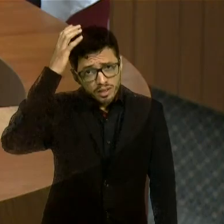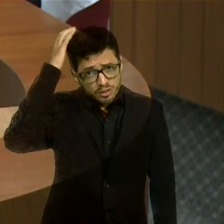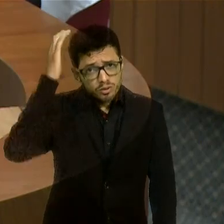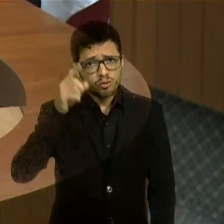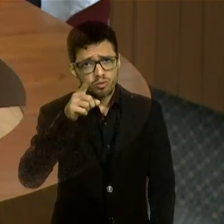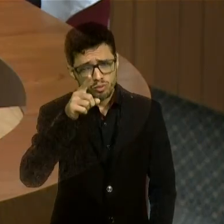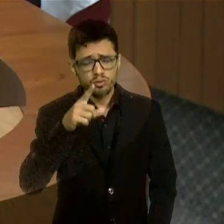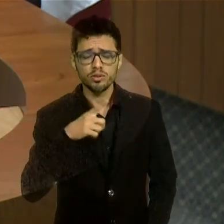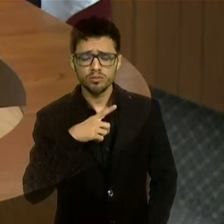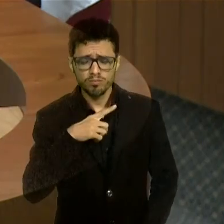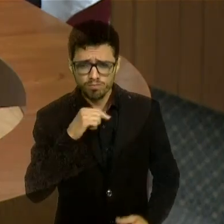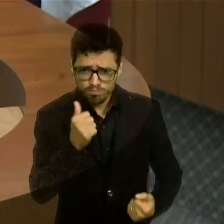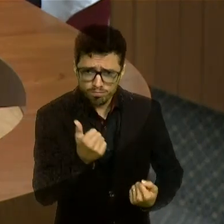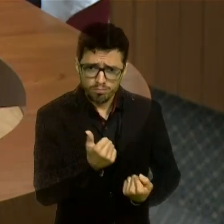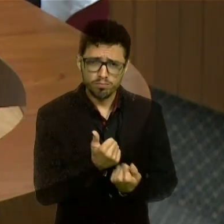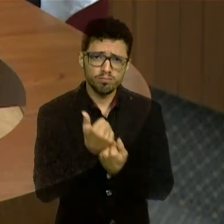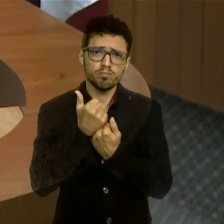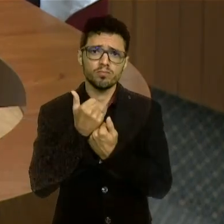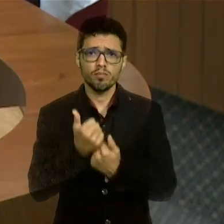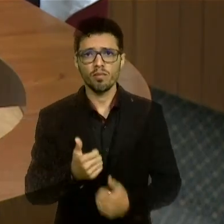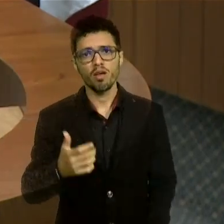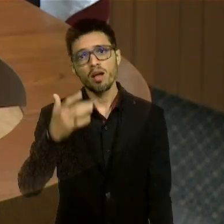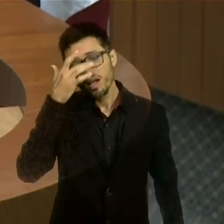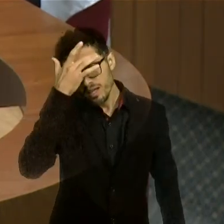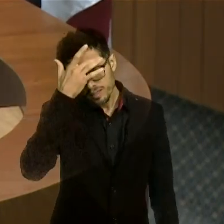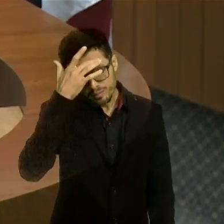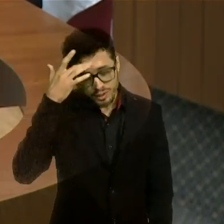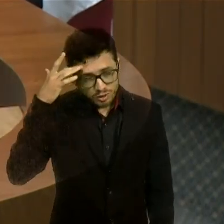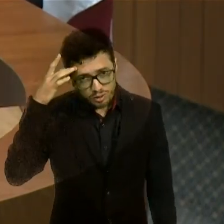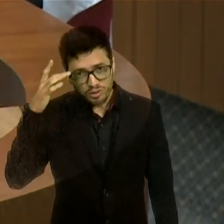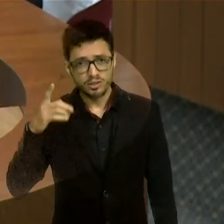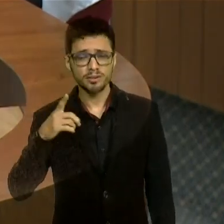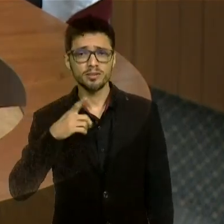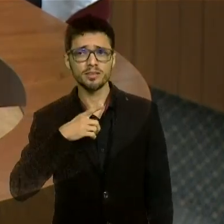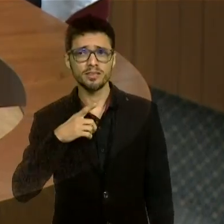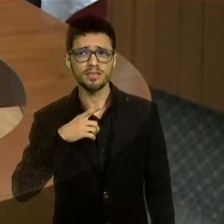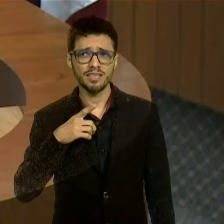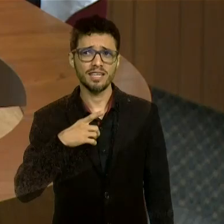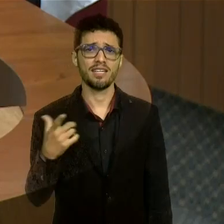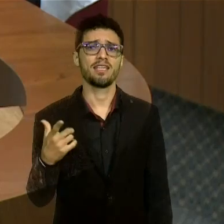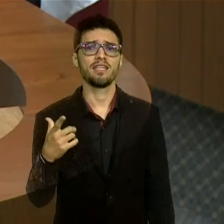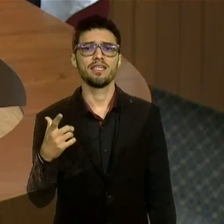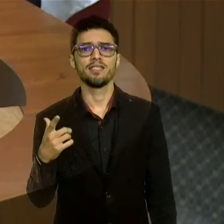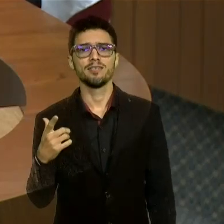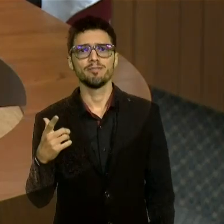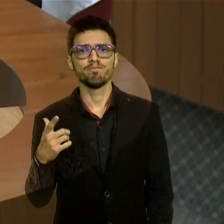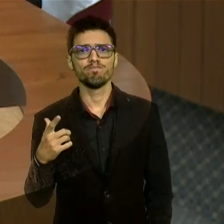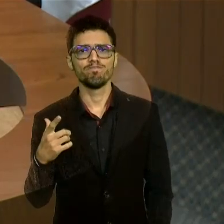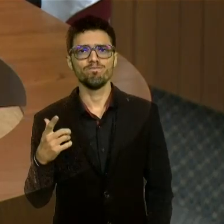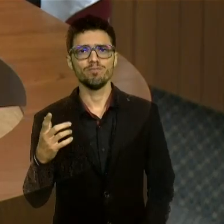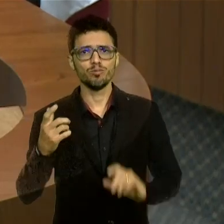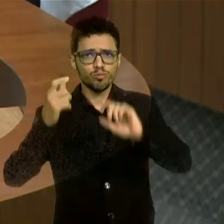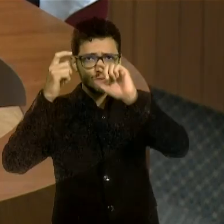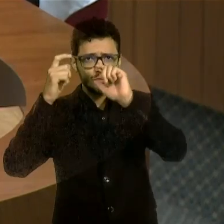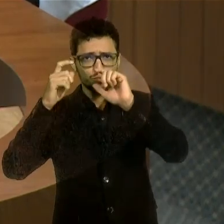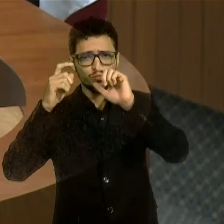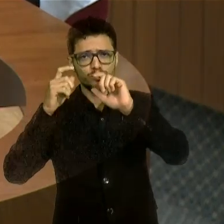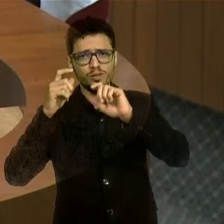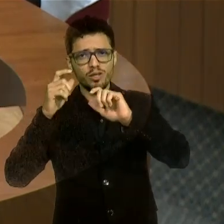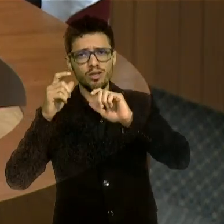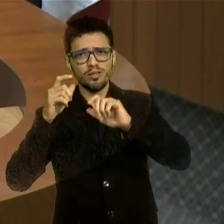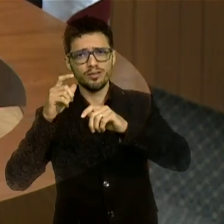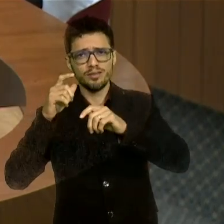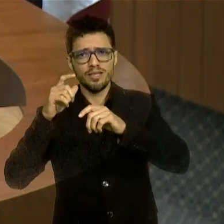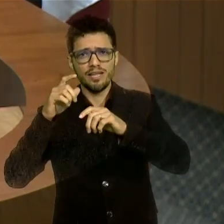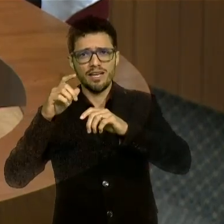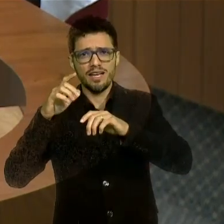das causas das pessoas neurodivergentes, a gente tem um profissional